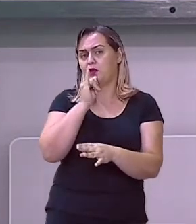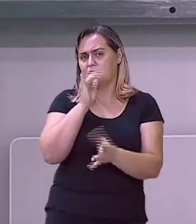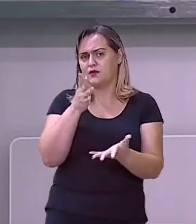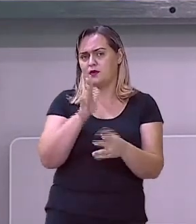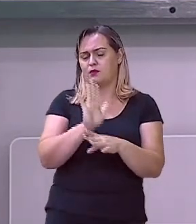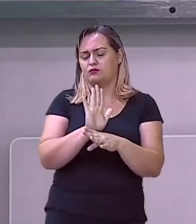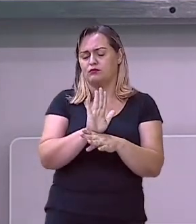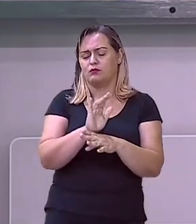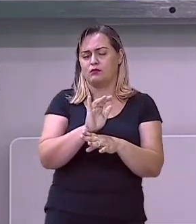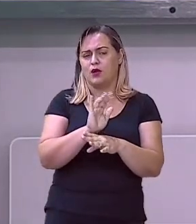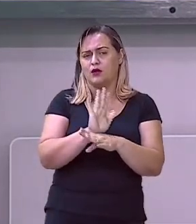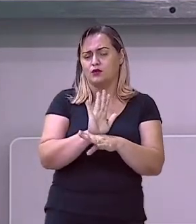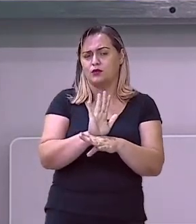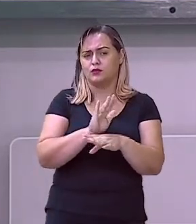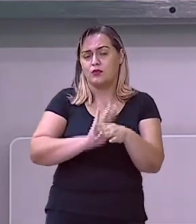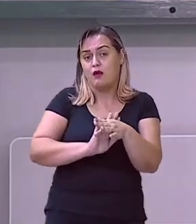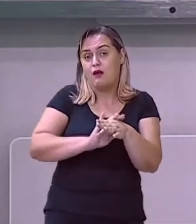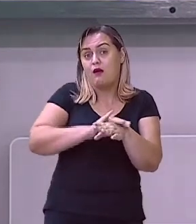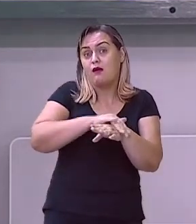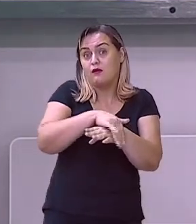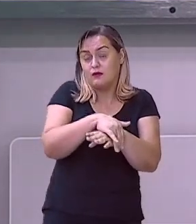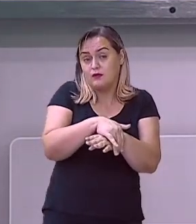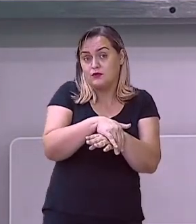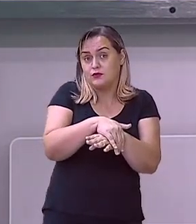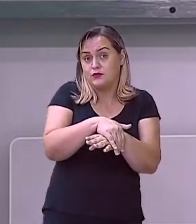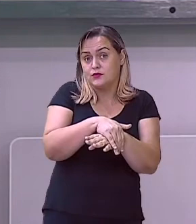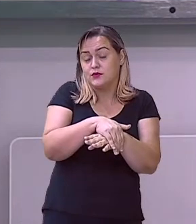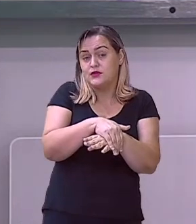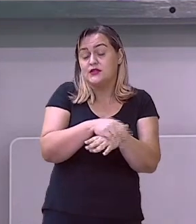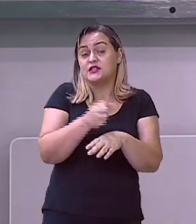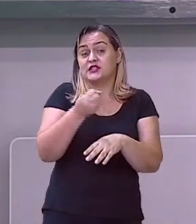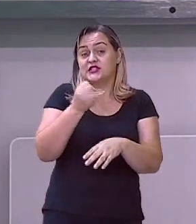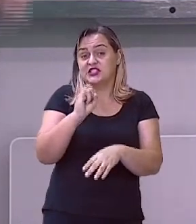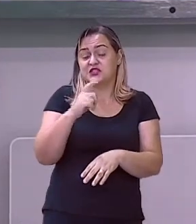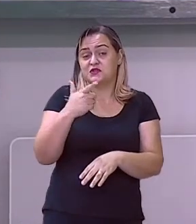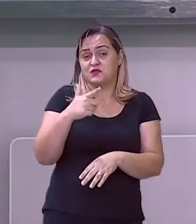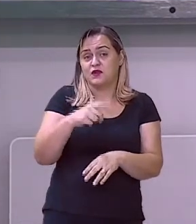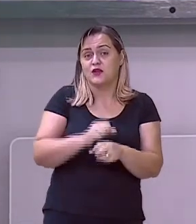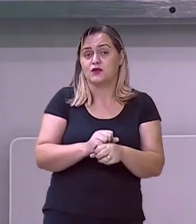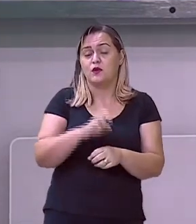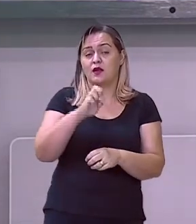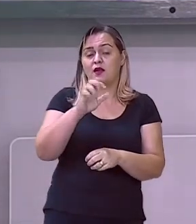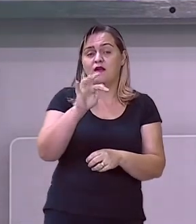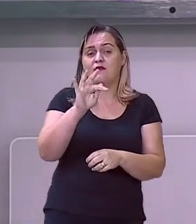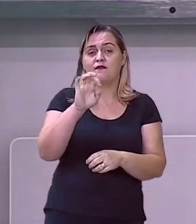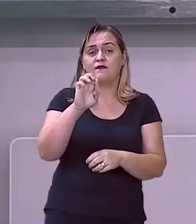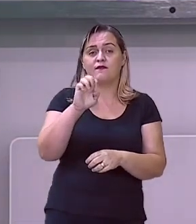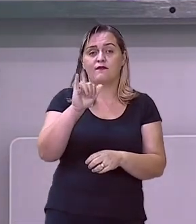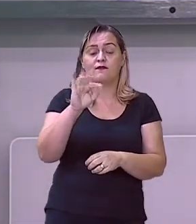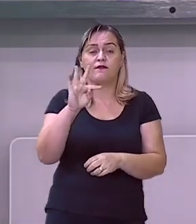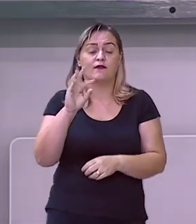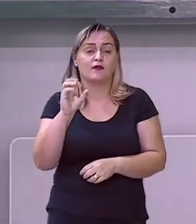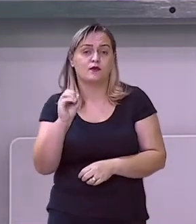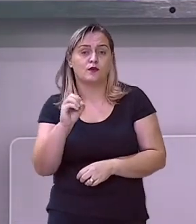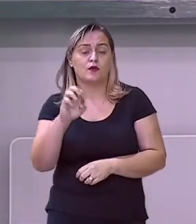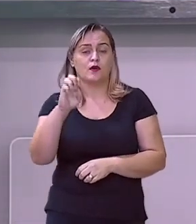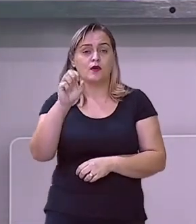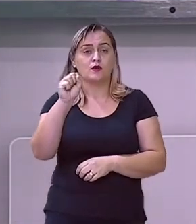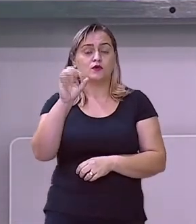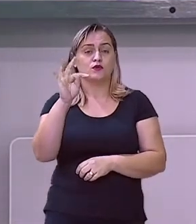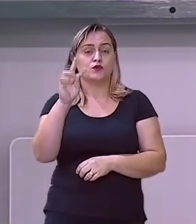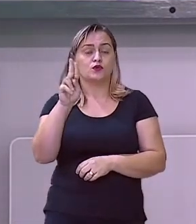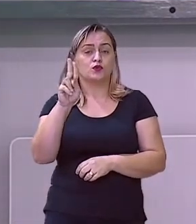exemplo. Se não houvesse o fenômeno do efeito estufa, as nossas noites seriam